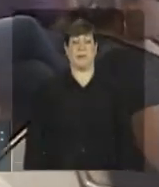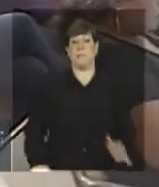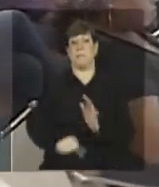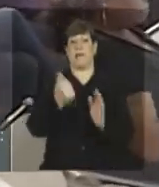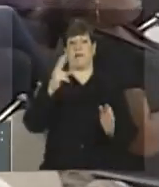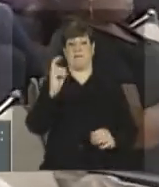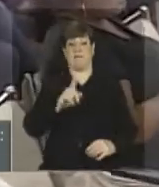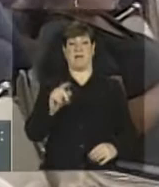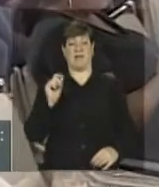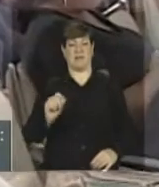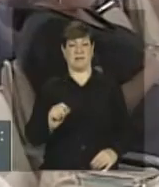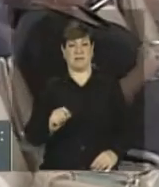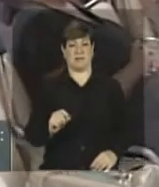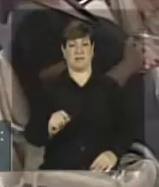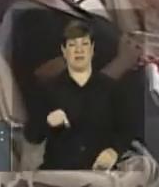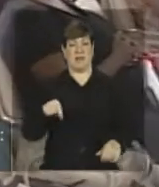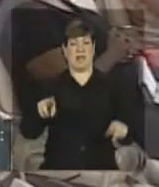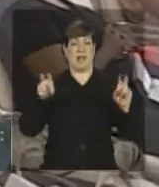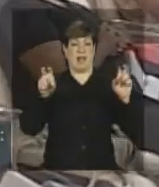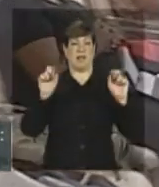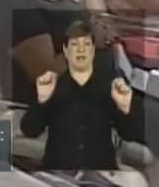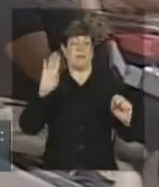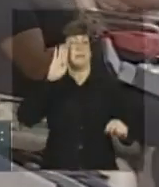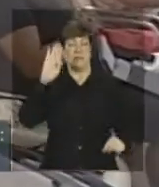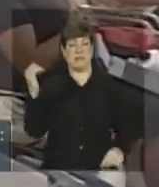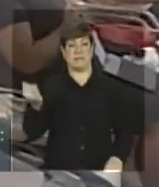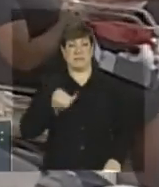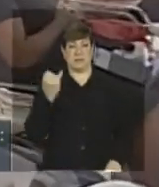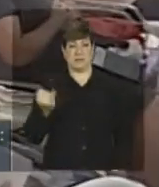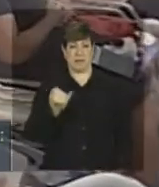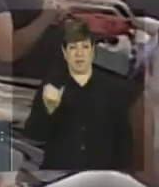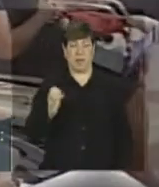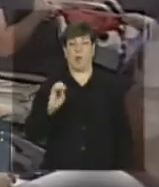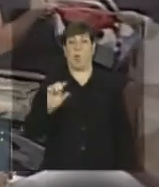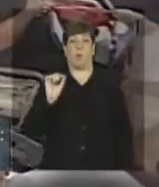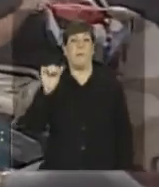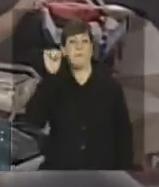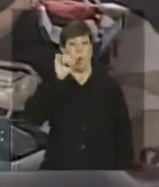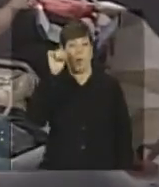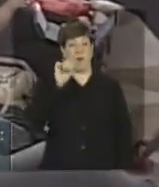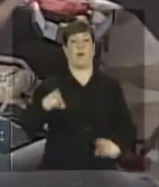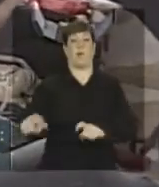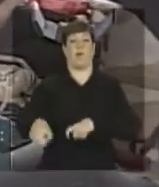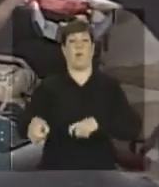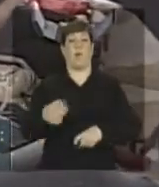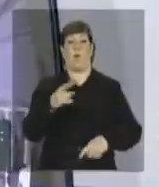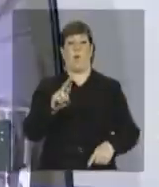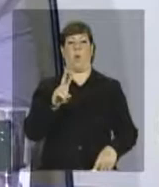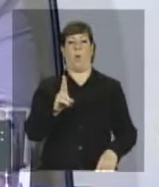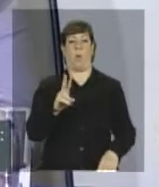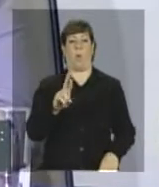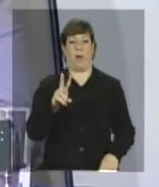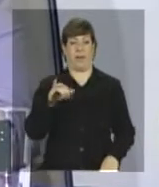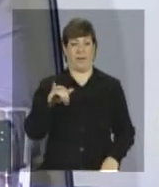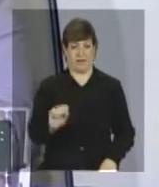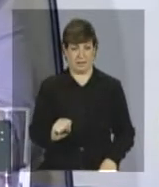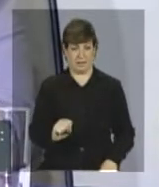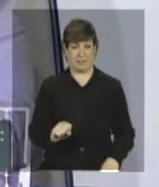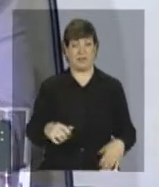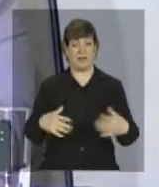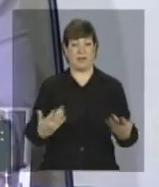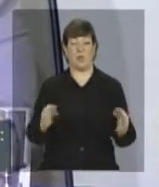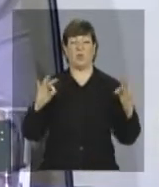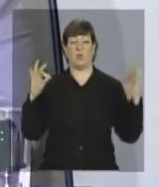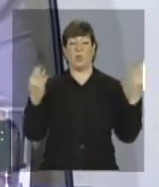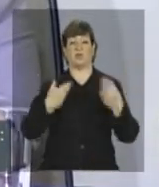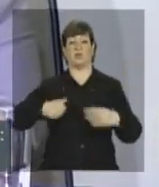primeira vez, elencou o tema principal, mulheres rurais. E em todas as nossas